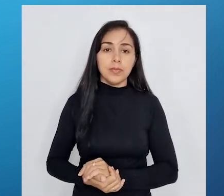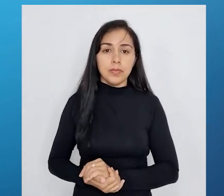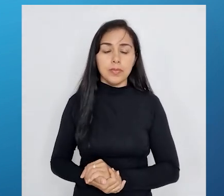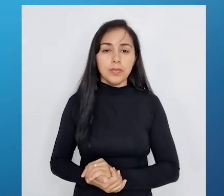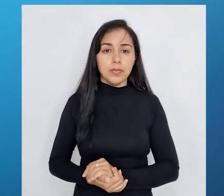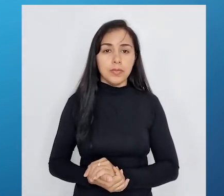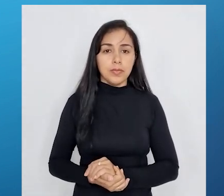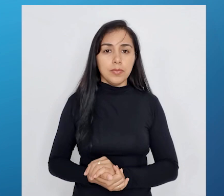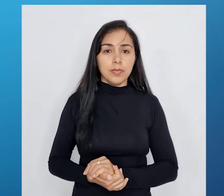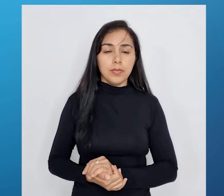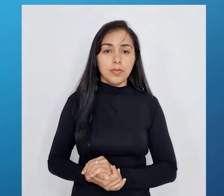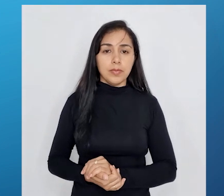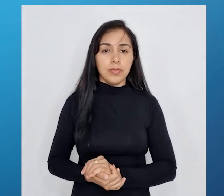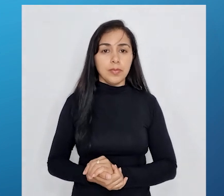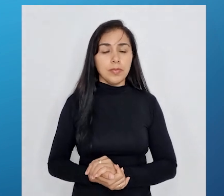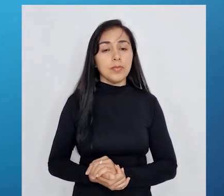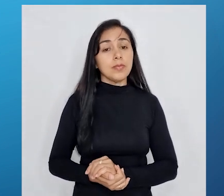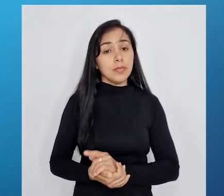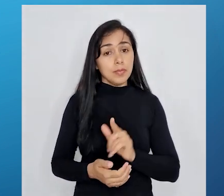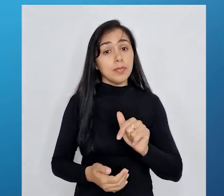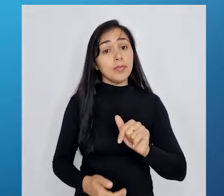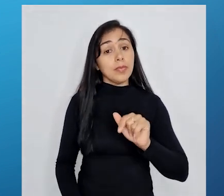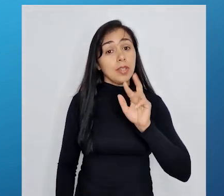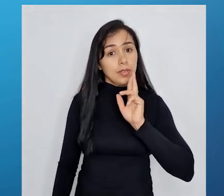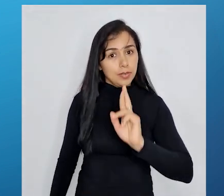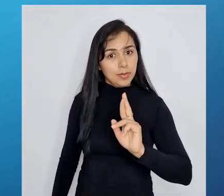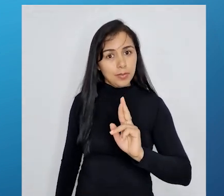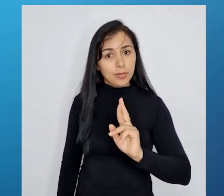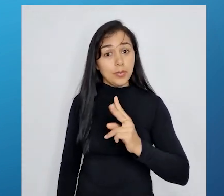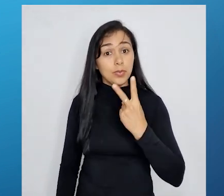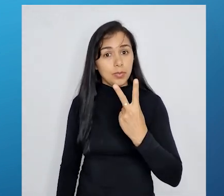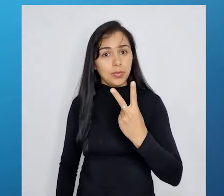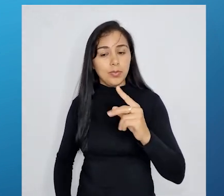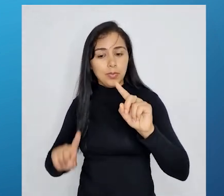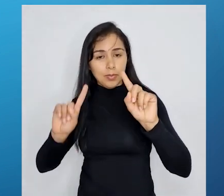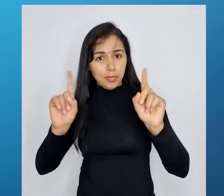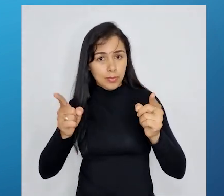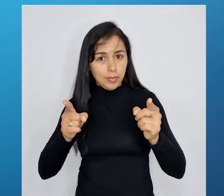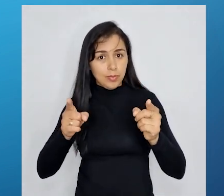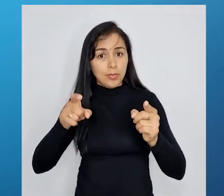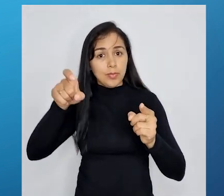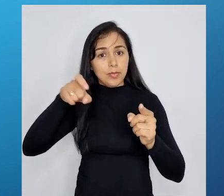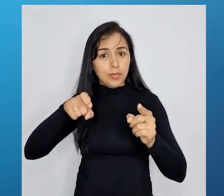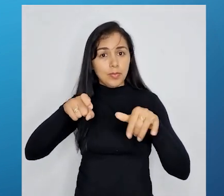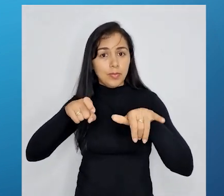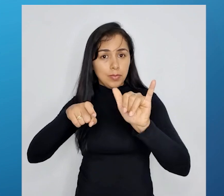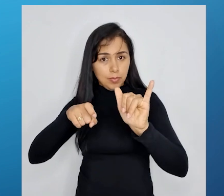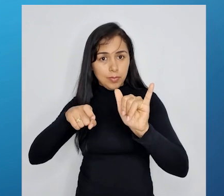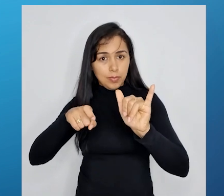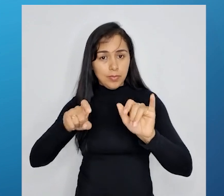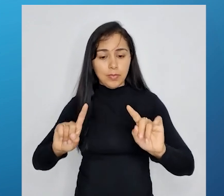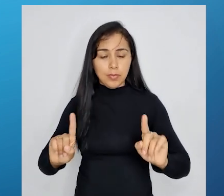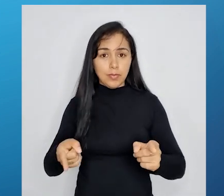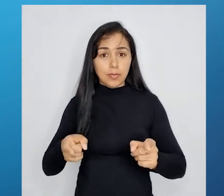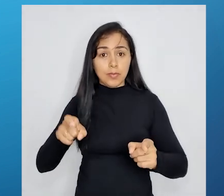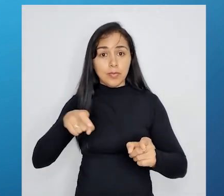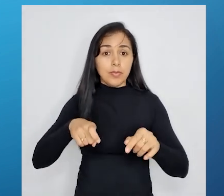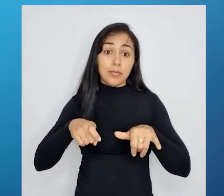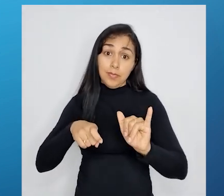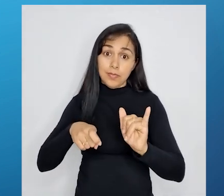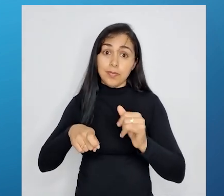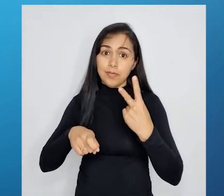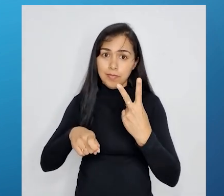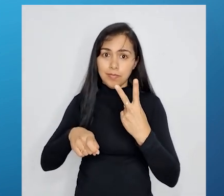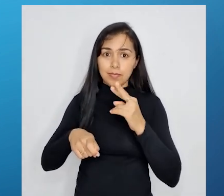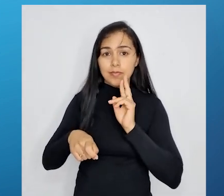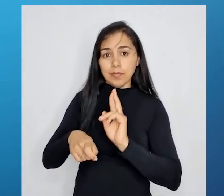as nossas soluções de pares ordenados, x e y. Então,